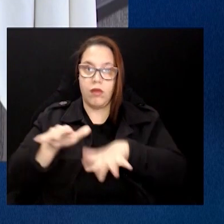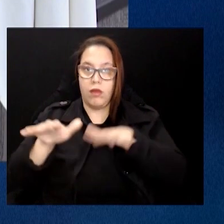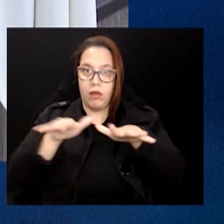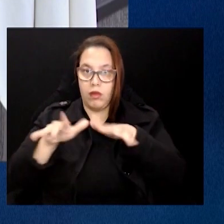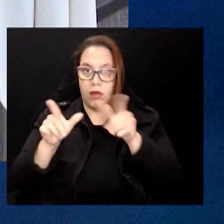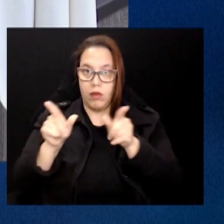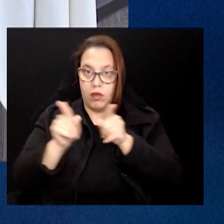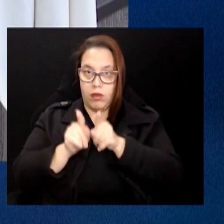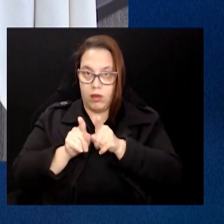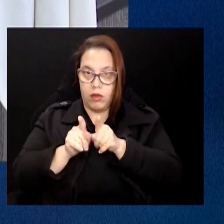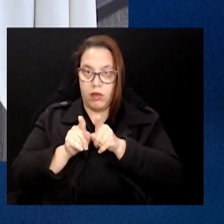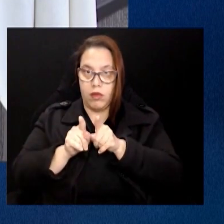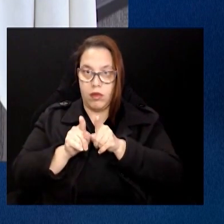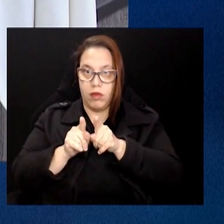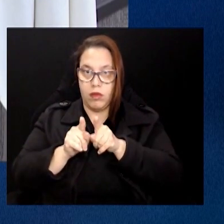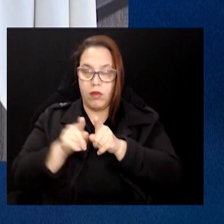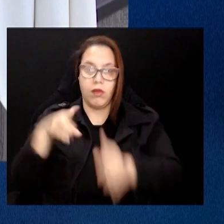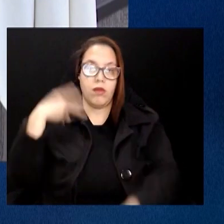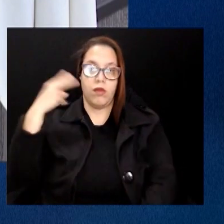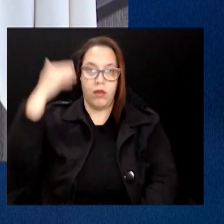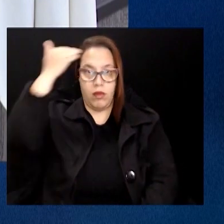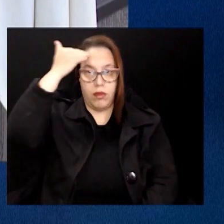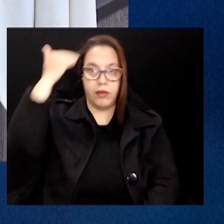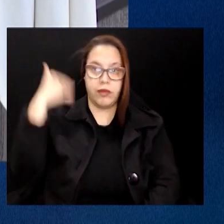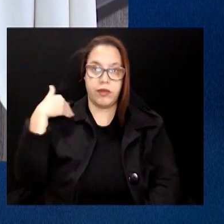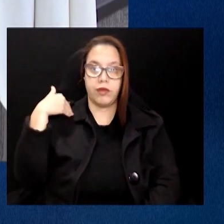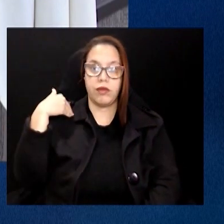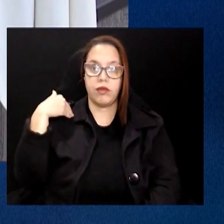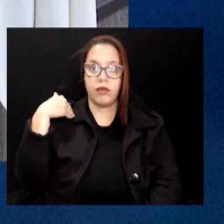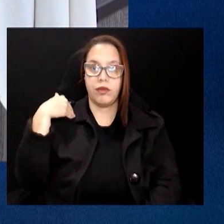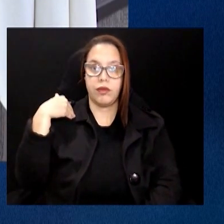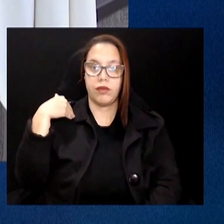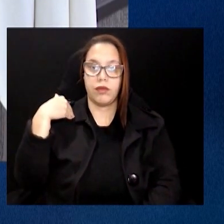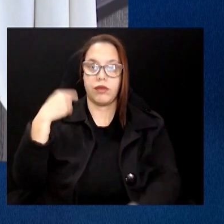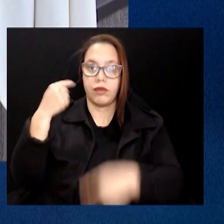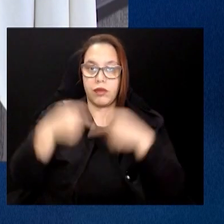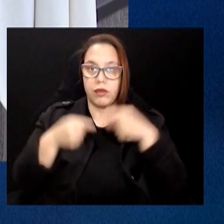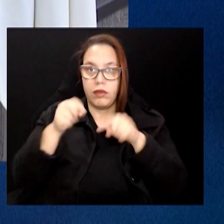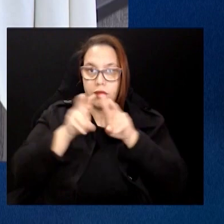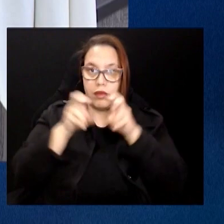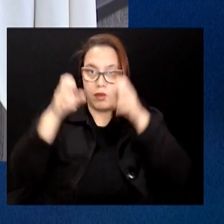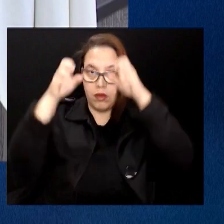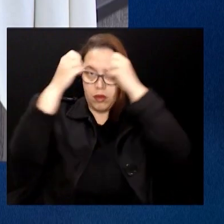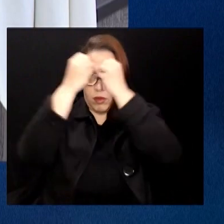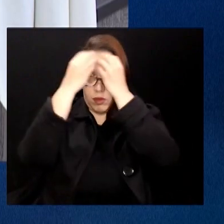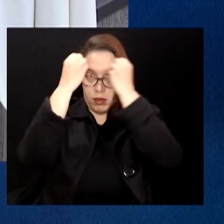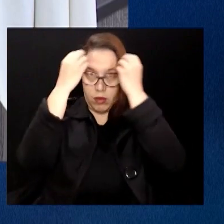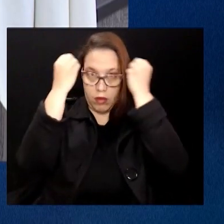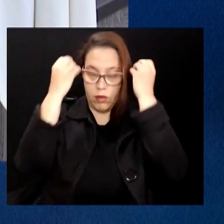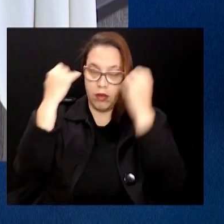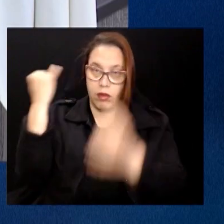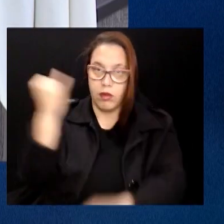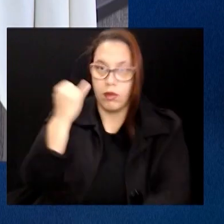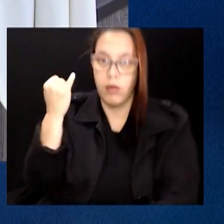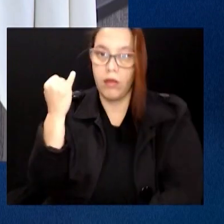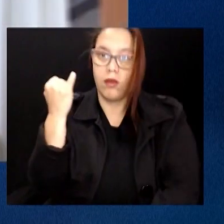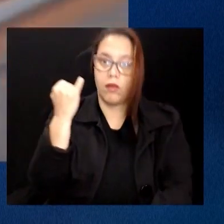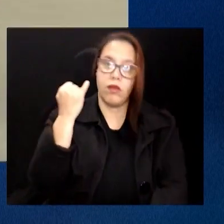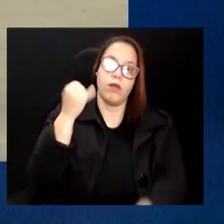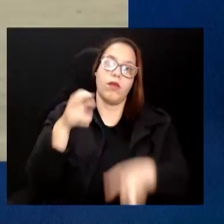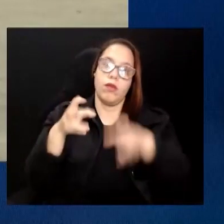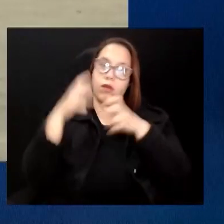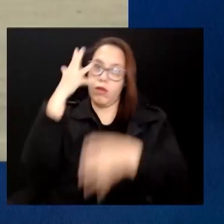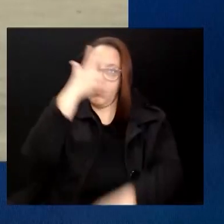presidida pela vereadora Débora Palermo, discutiu sobre a neurodivergência e a importância de enxergar beleza nas